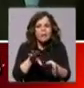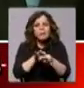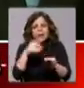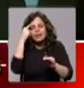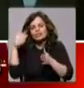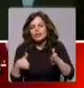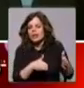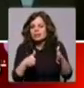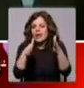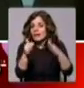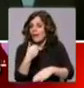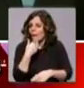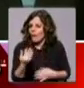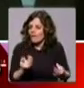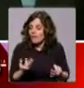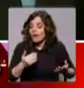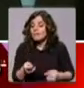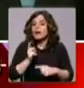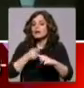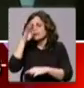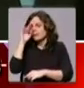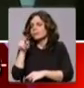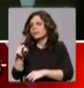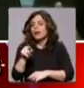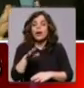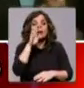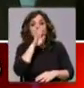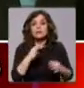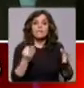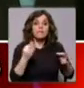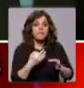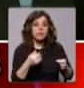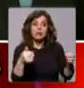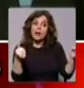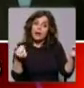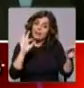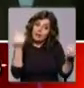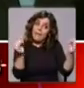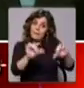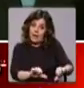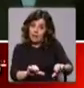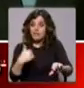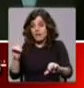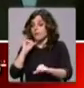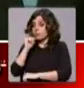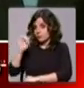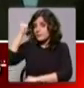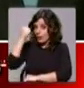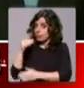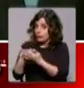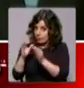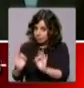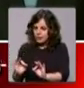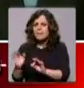uma estratégia hábil, é verdade. A Grécia sabe que tem muito a perder se nada correr bem, mas também sabe que os membros